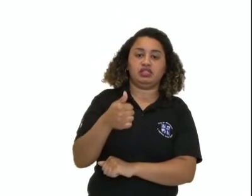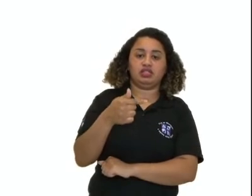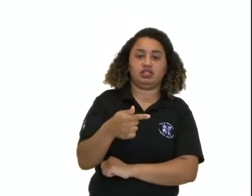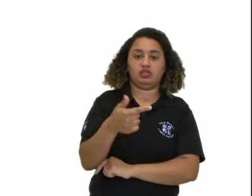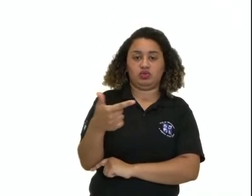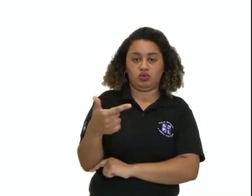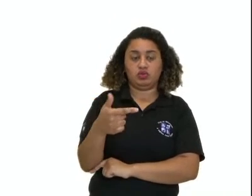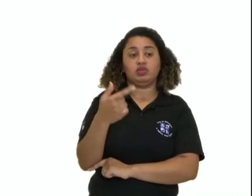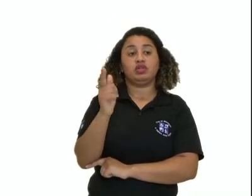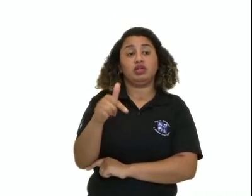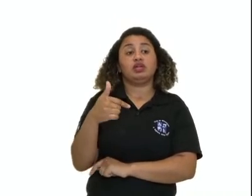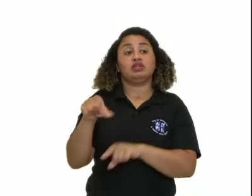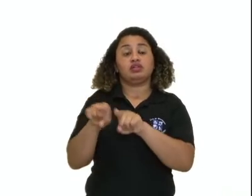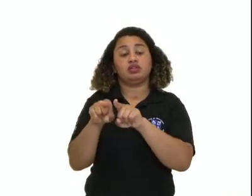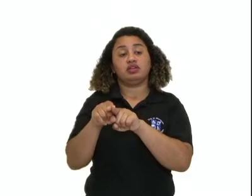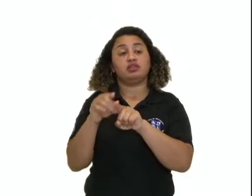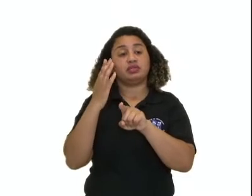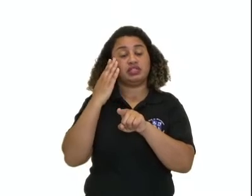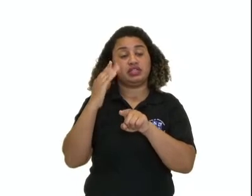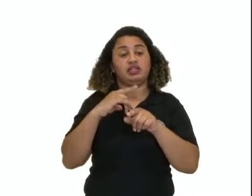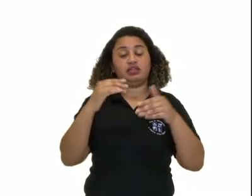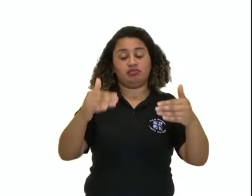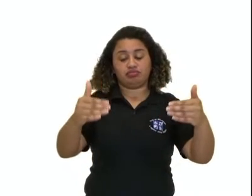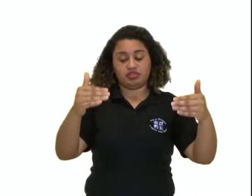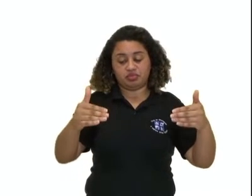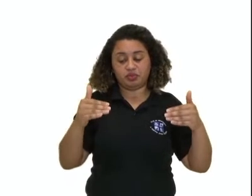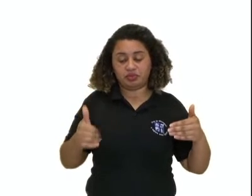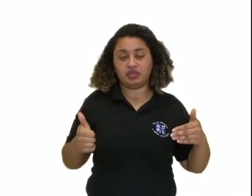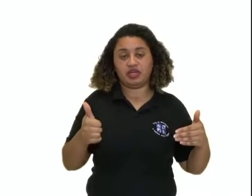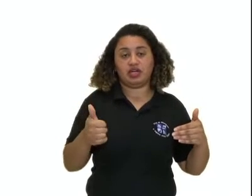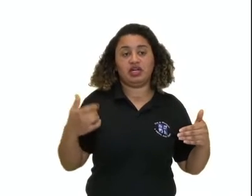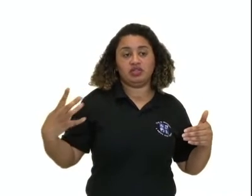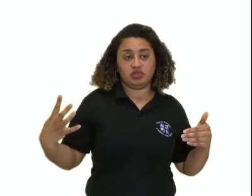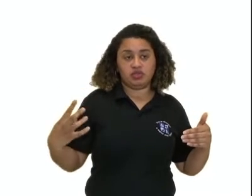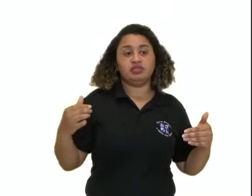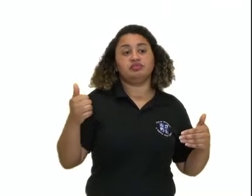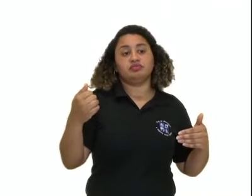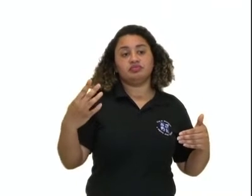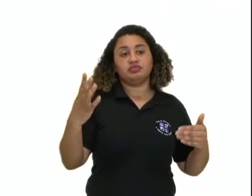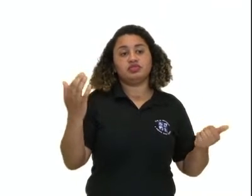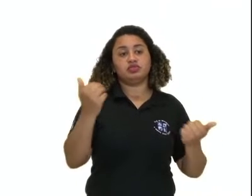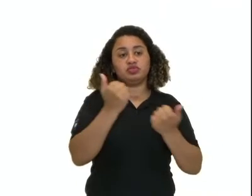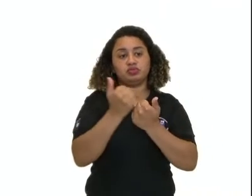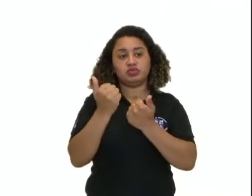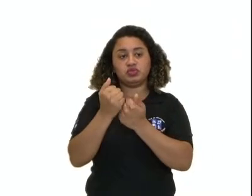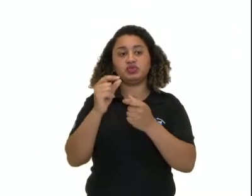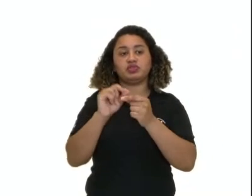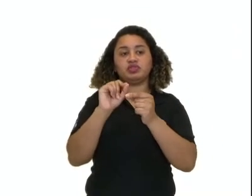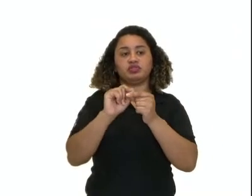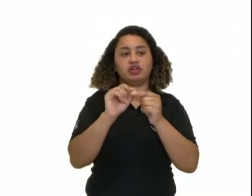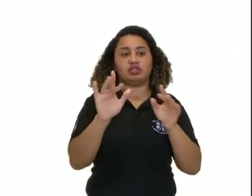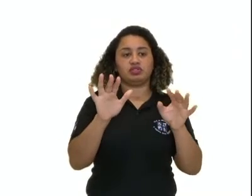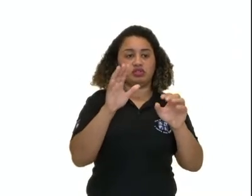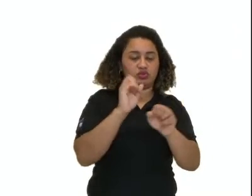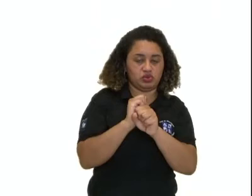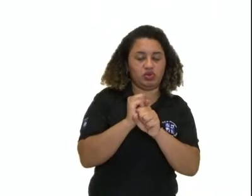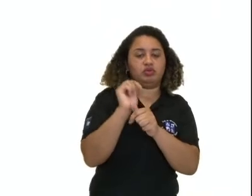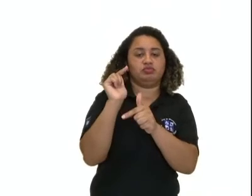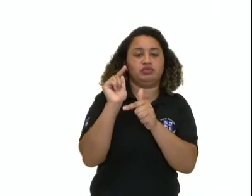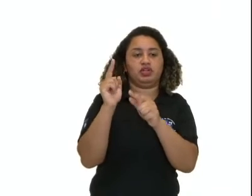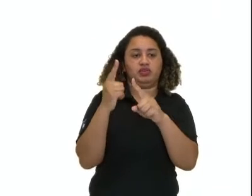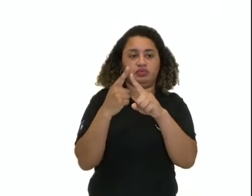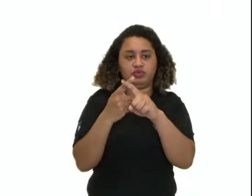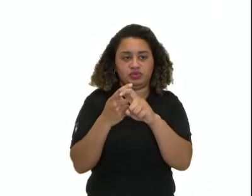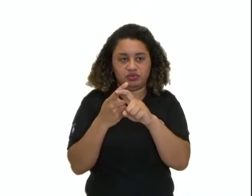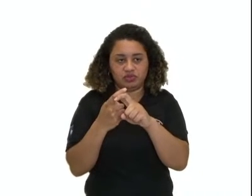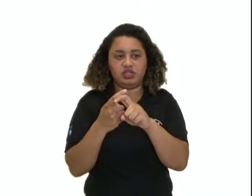72. Eu sei que há 14 fileiras, então no lugar do N, 14. Aqui e aqui.